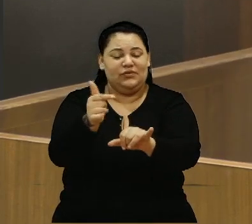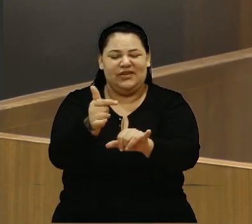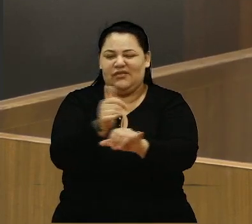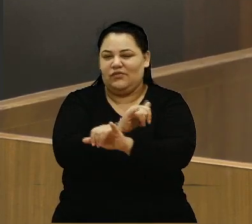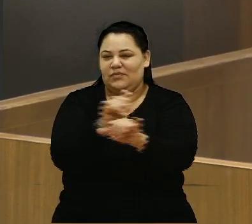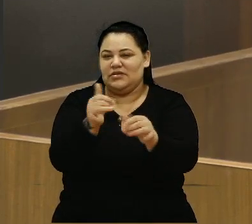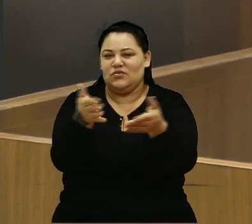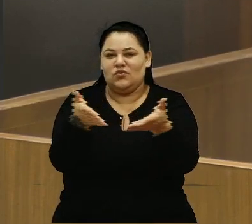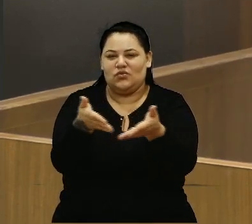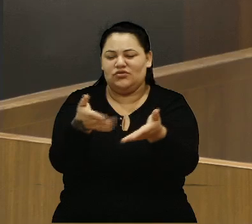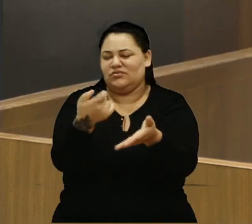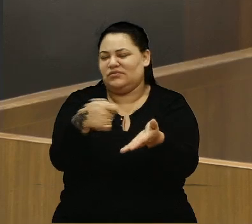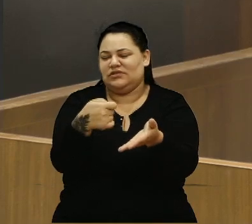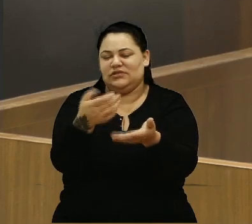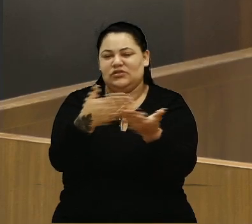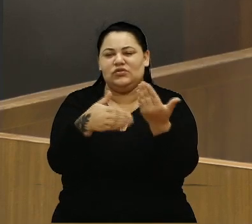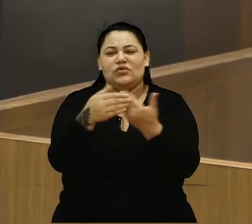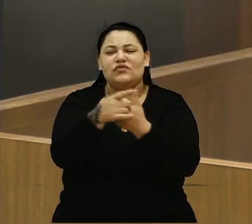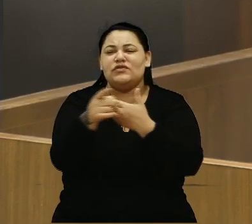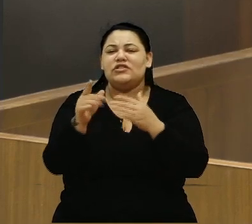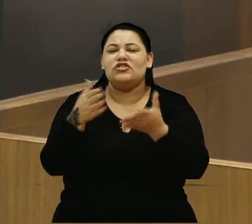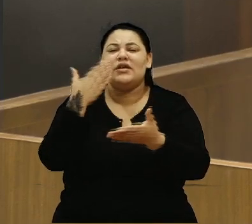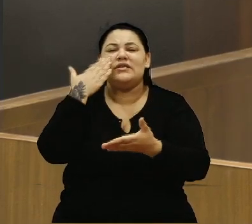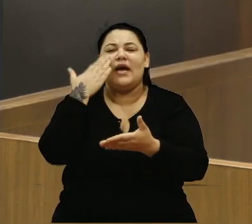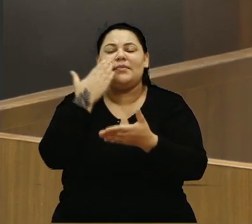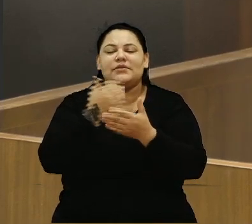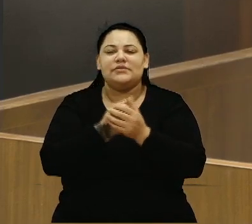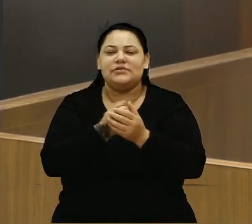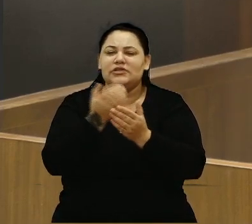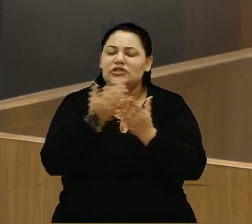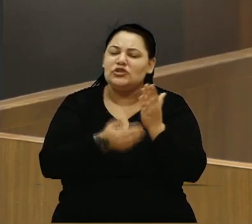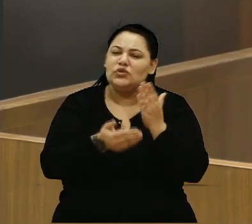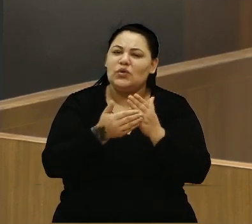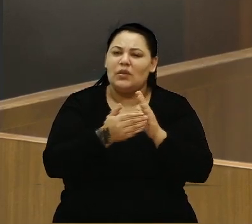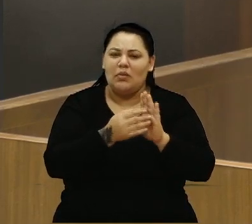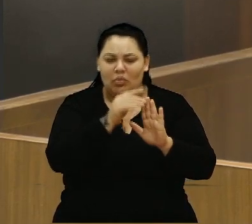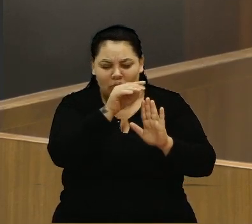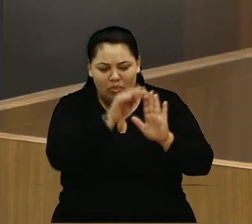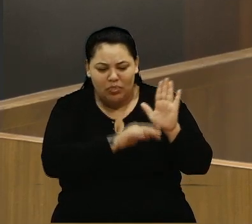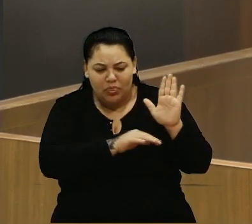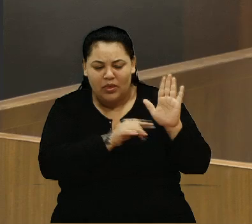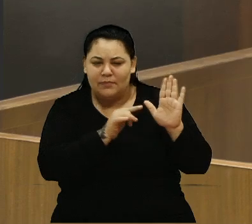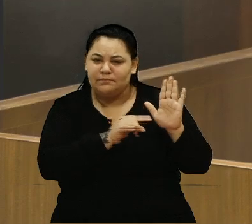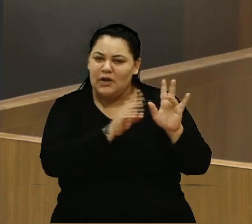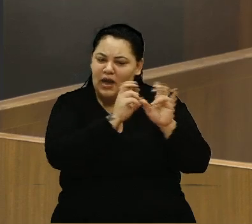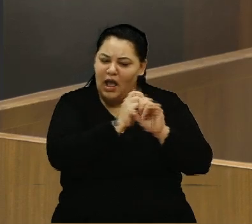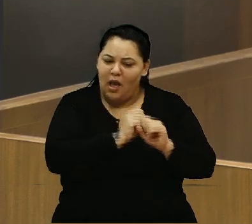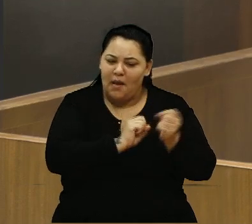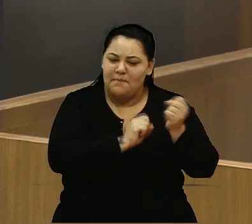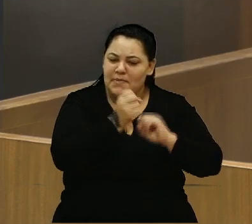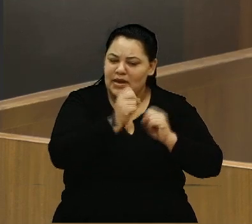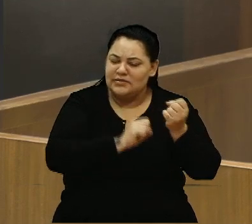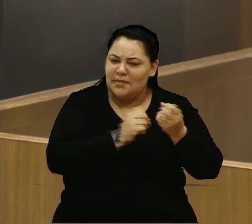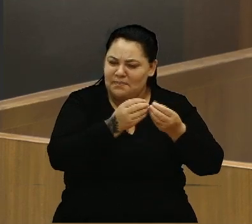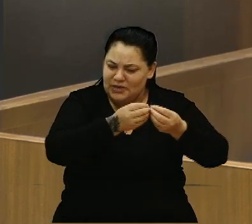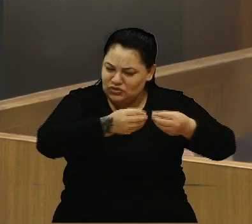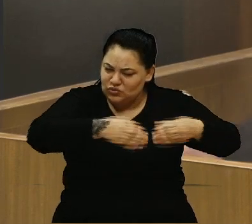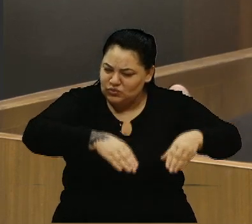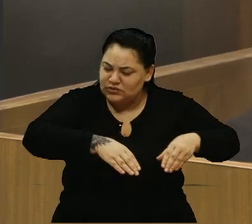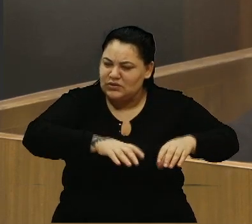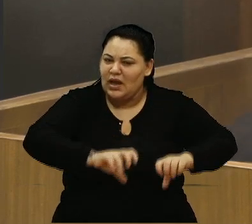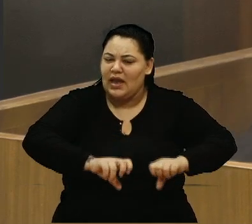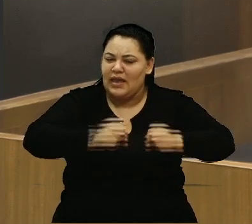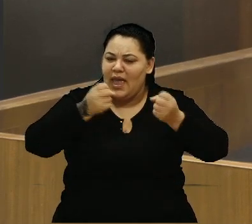sabe. Que todas as estatais estavam dando prejuízo e estavam quebrando. A